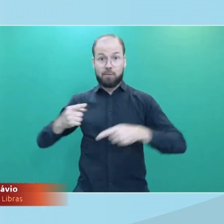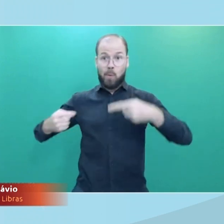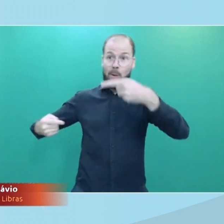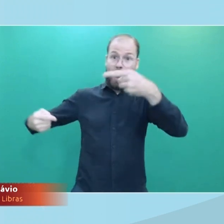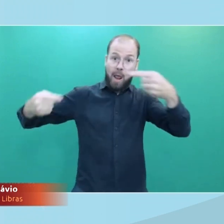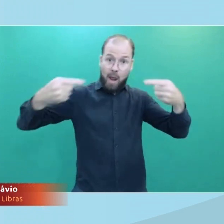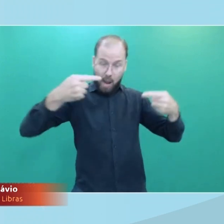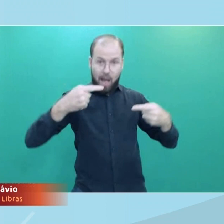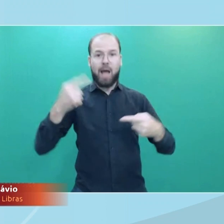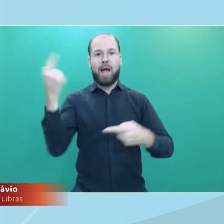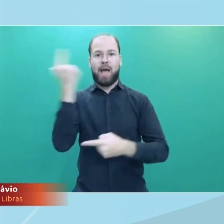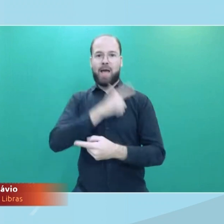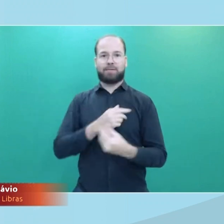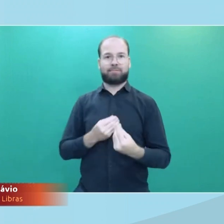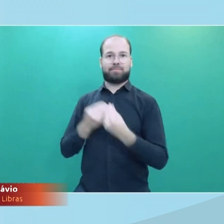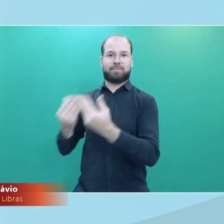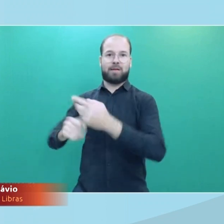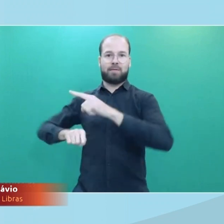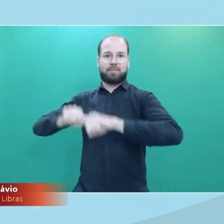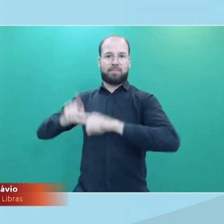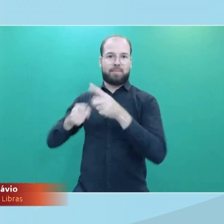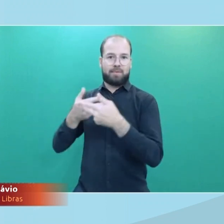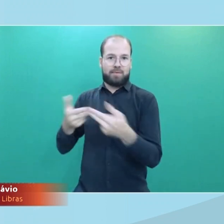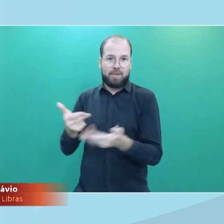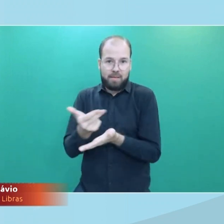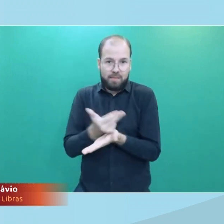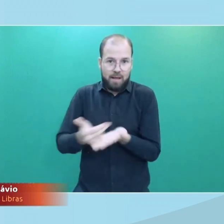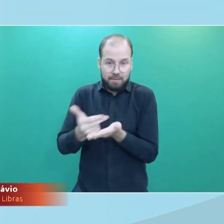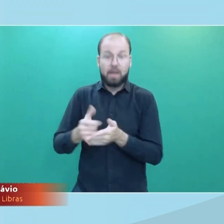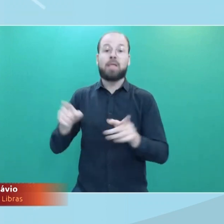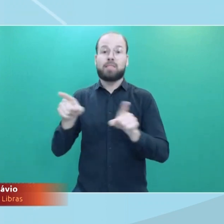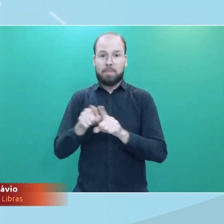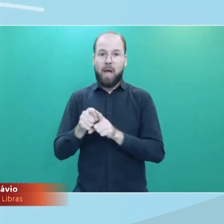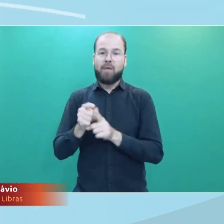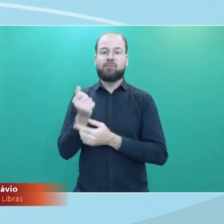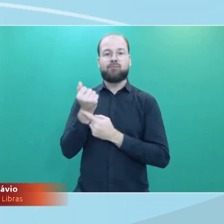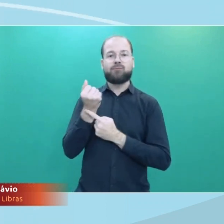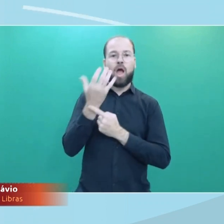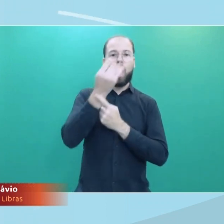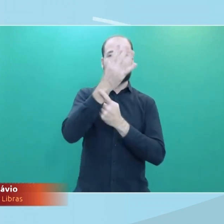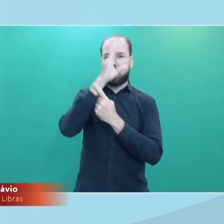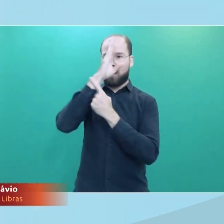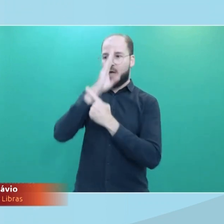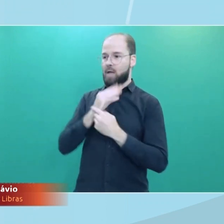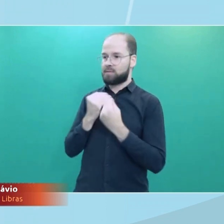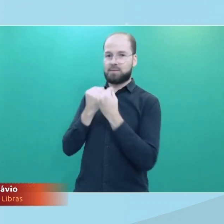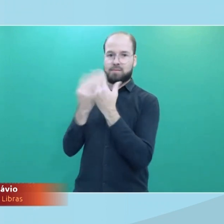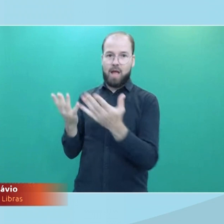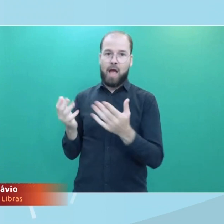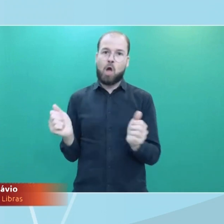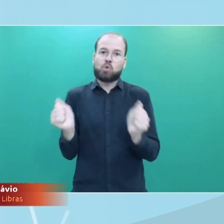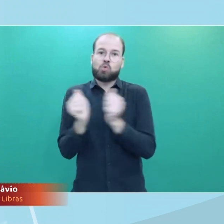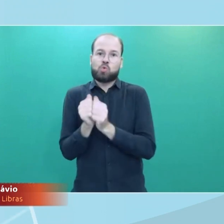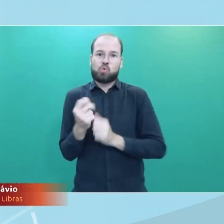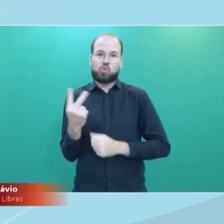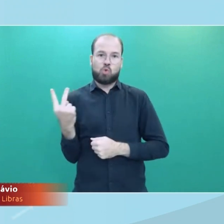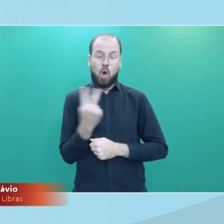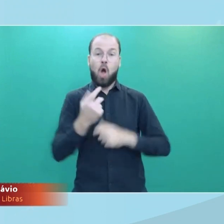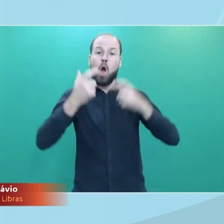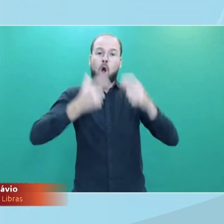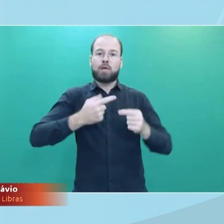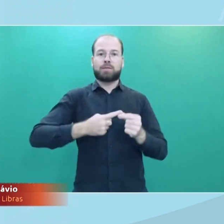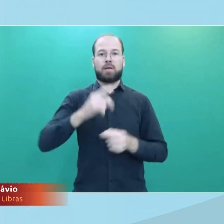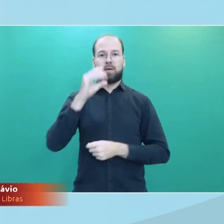desenho, além de uma hospedagem com acompanhante em Caldas Novas. Para escolher, esse mascote, será realizada uma